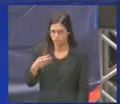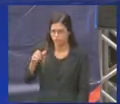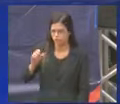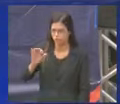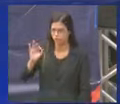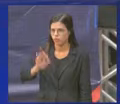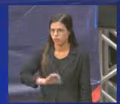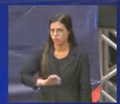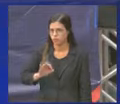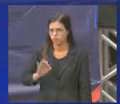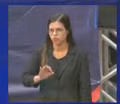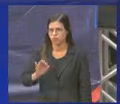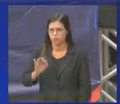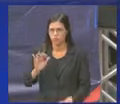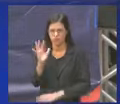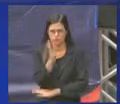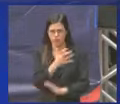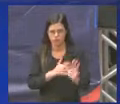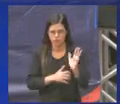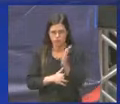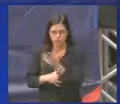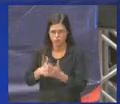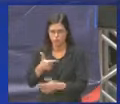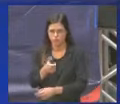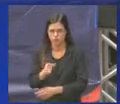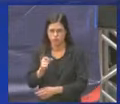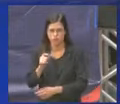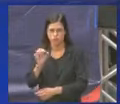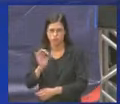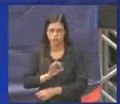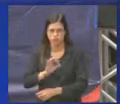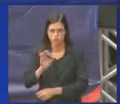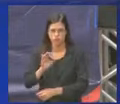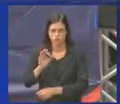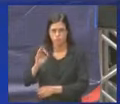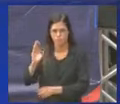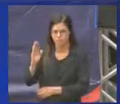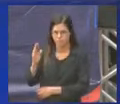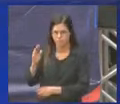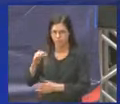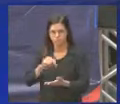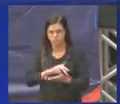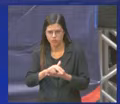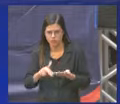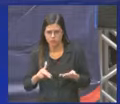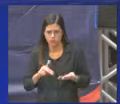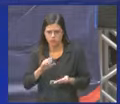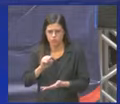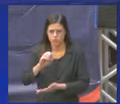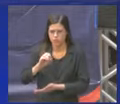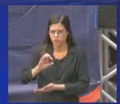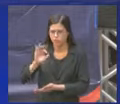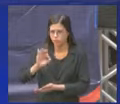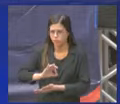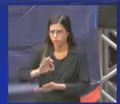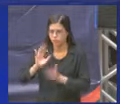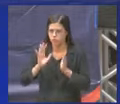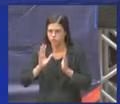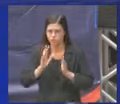39% das florestas tropicais do planeta, 20% da biodiversidade, como eu falei, 85% de gerações renovável